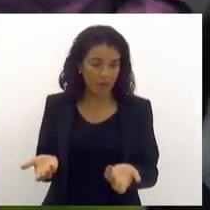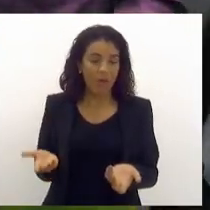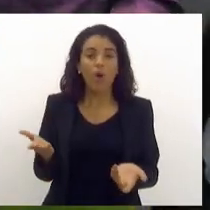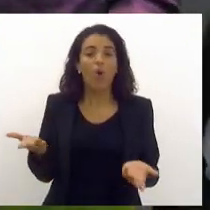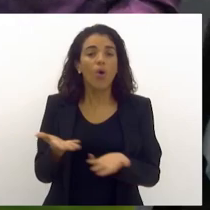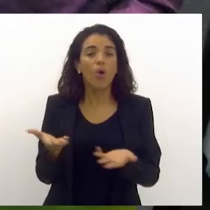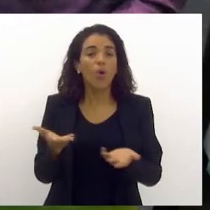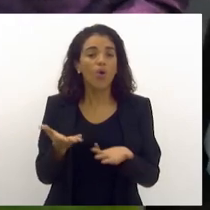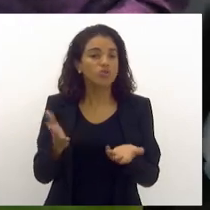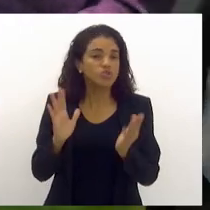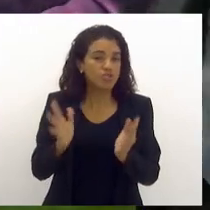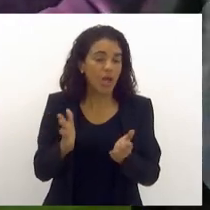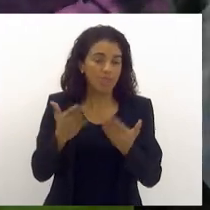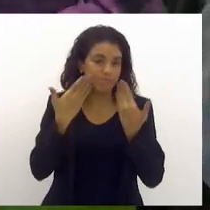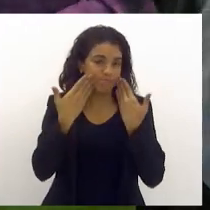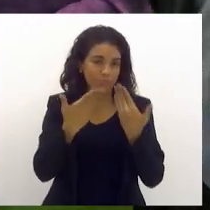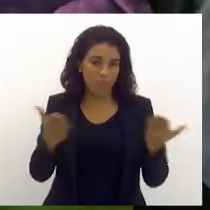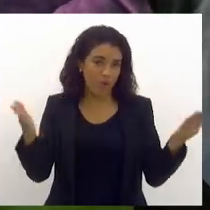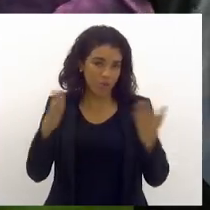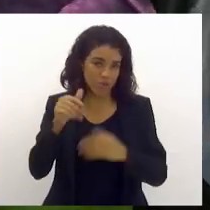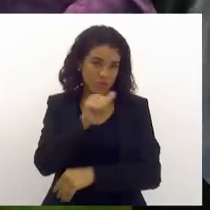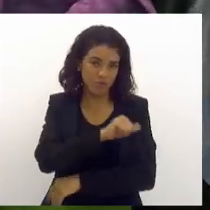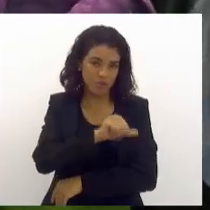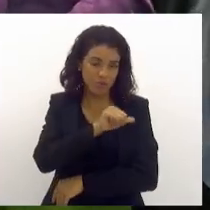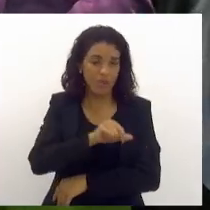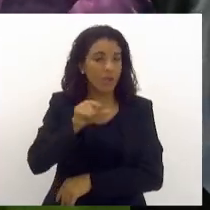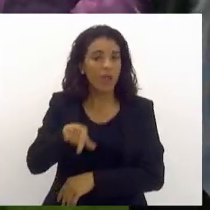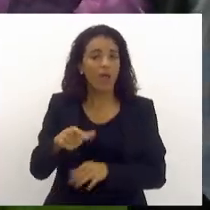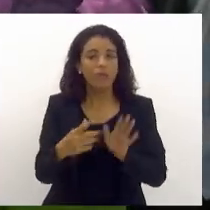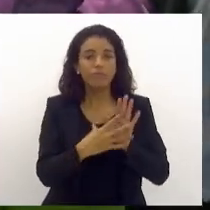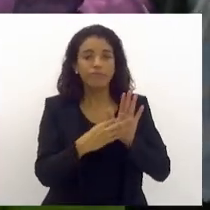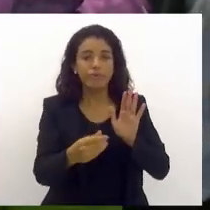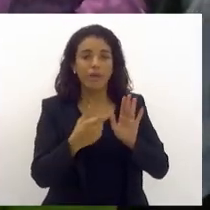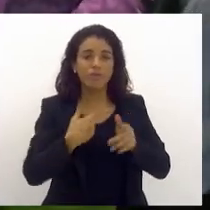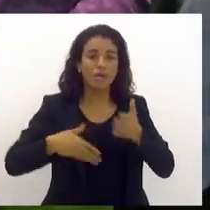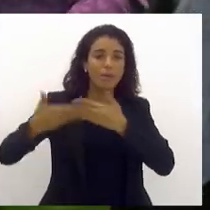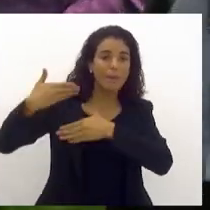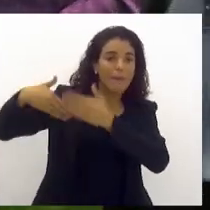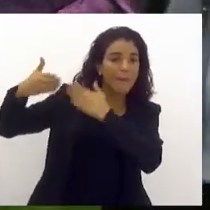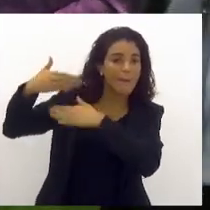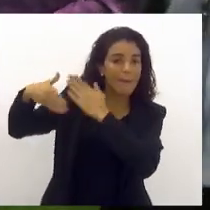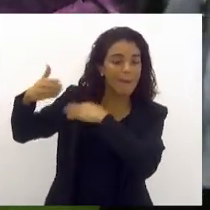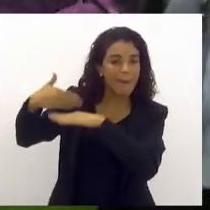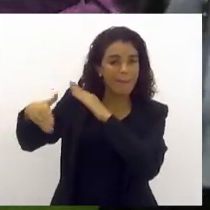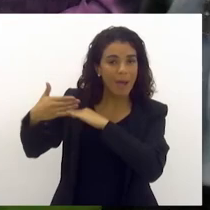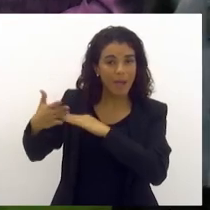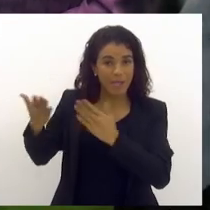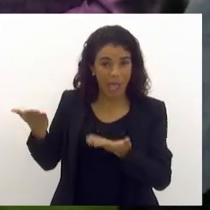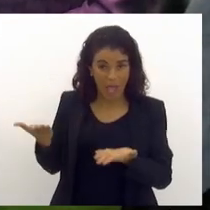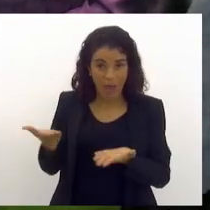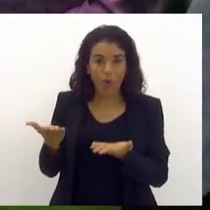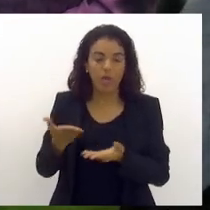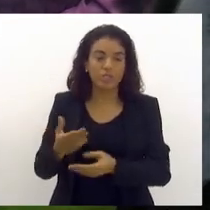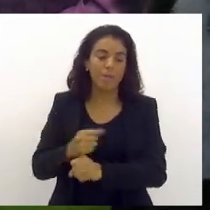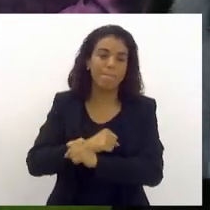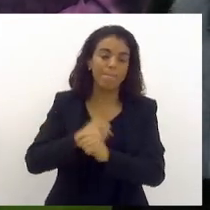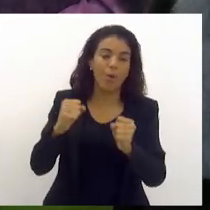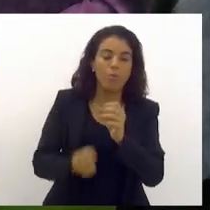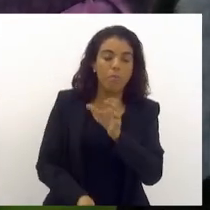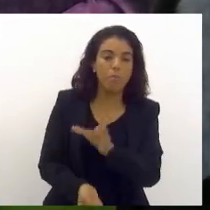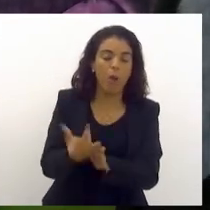hoje no Rio de Janeiro é o reflexo das heranças malditas que estão explodindo hoje, Márcio Galberto. E